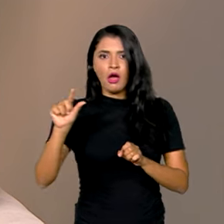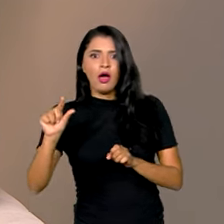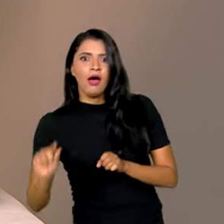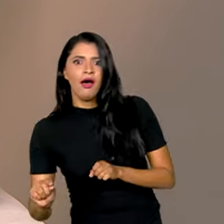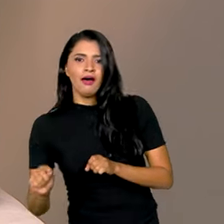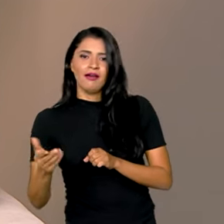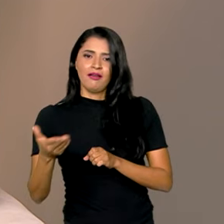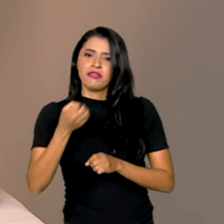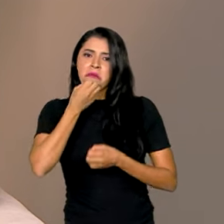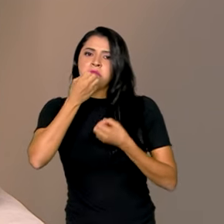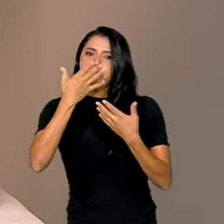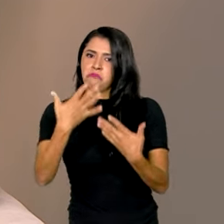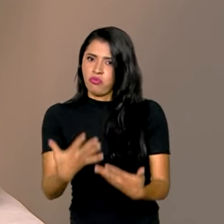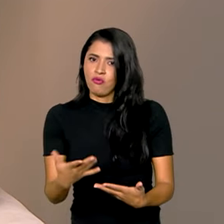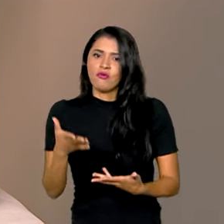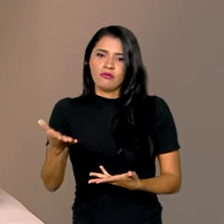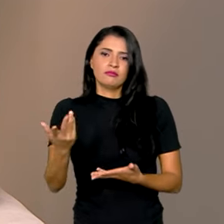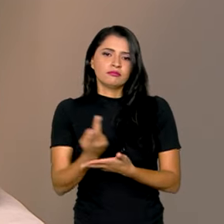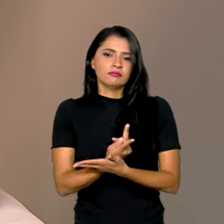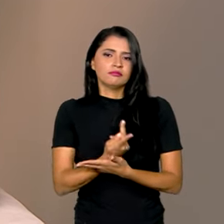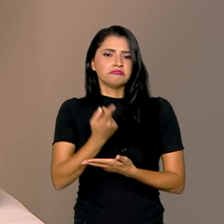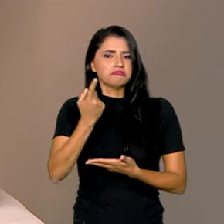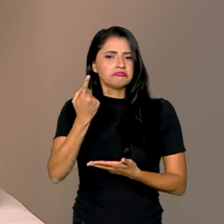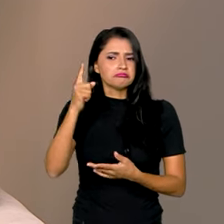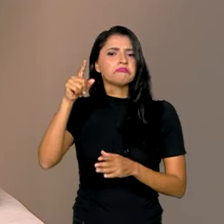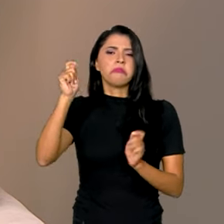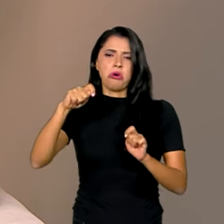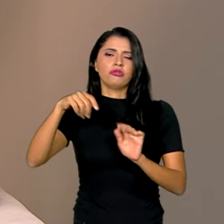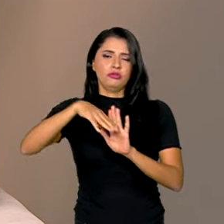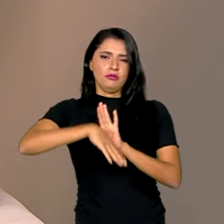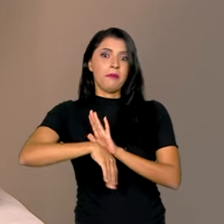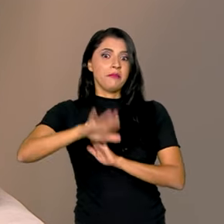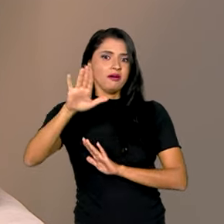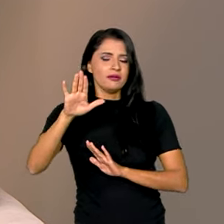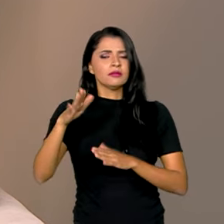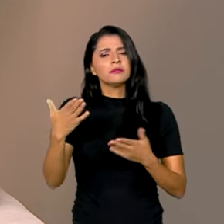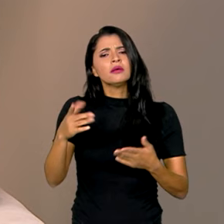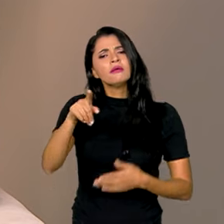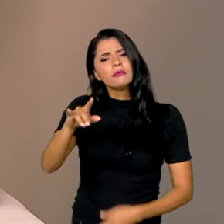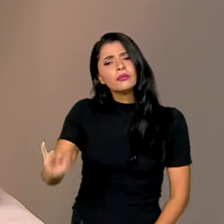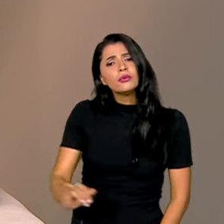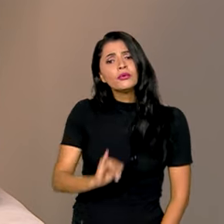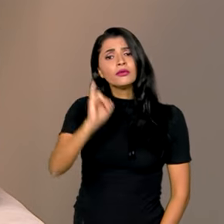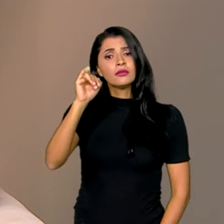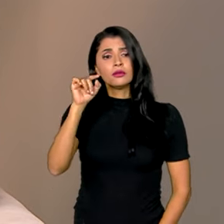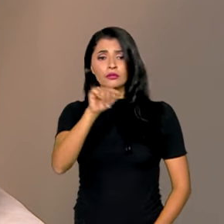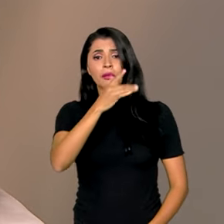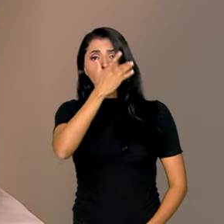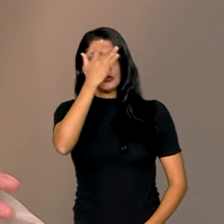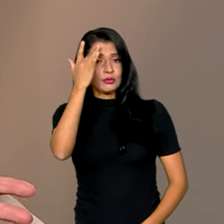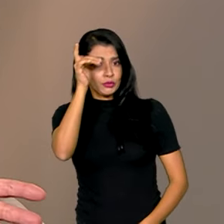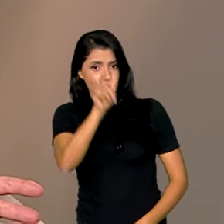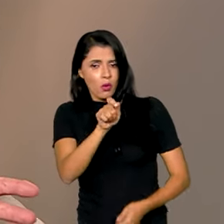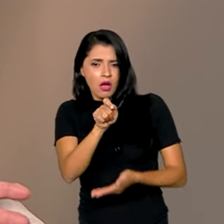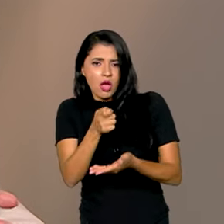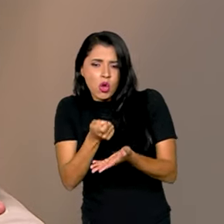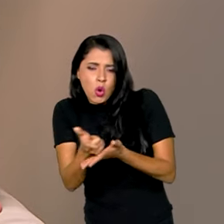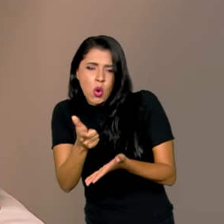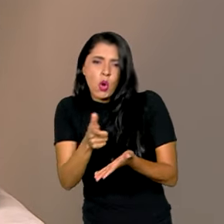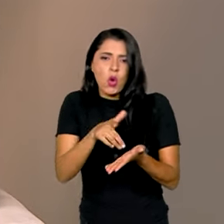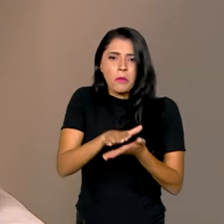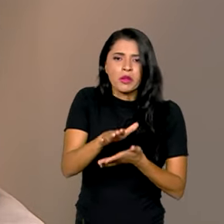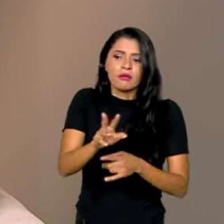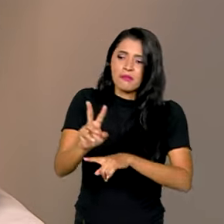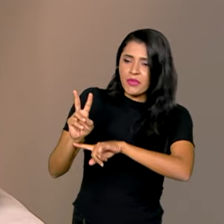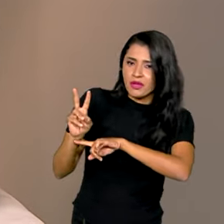gente estar numa situação dessa e com tendência de queda ainda. Então é importante que aquele consumidor, aquele tomador de